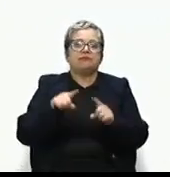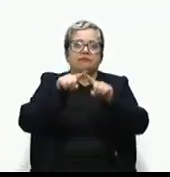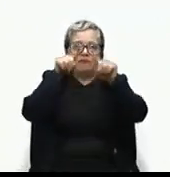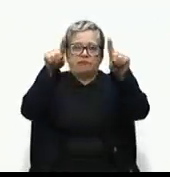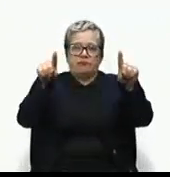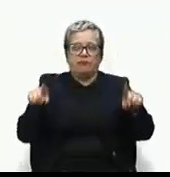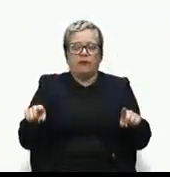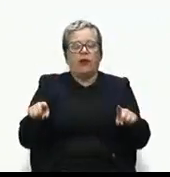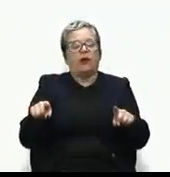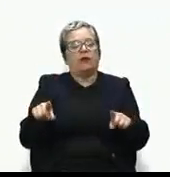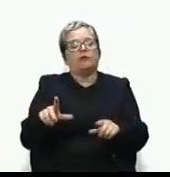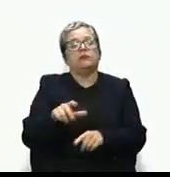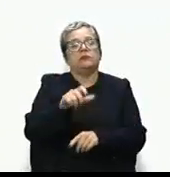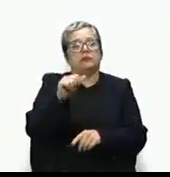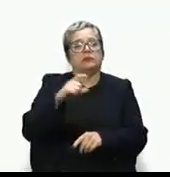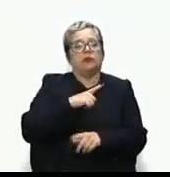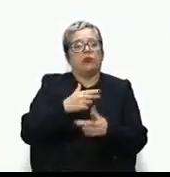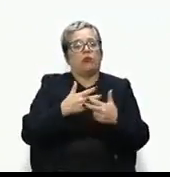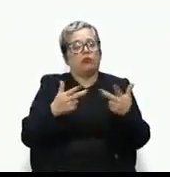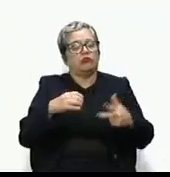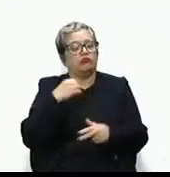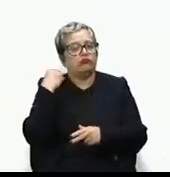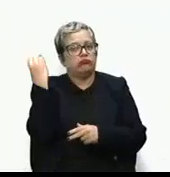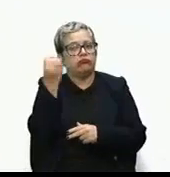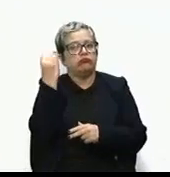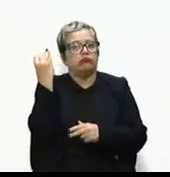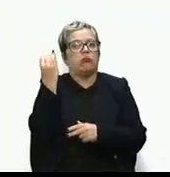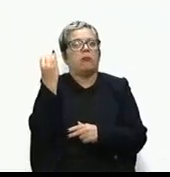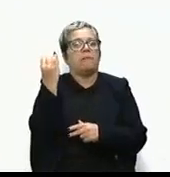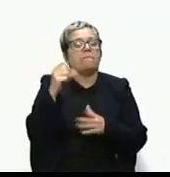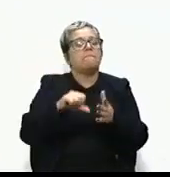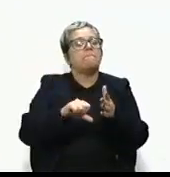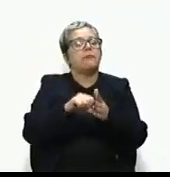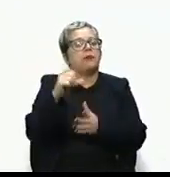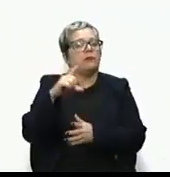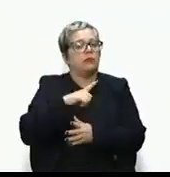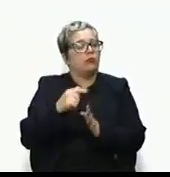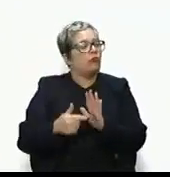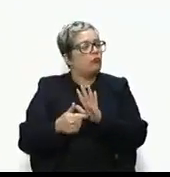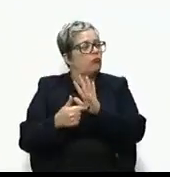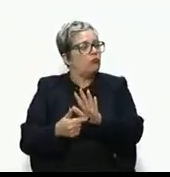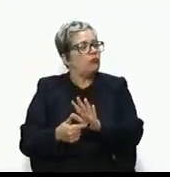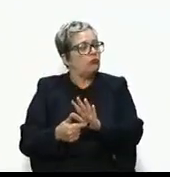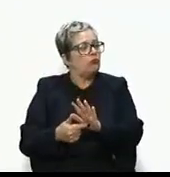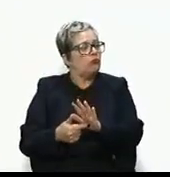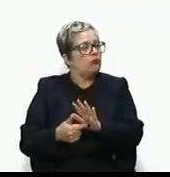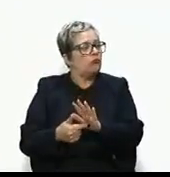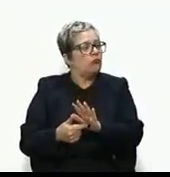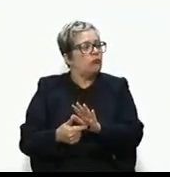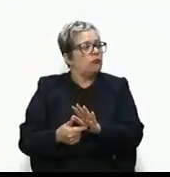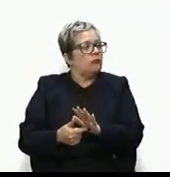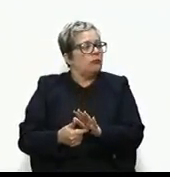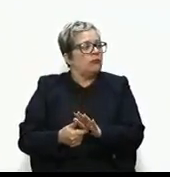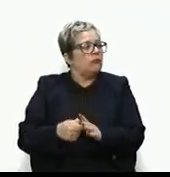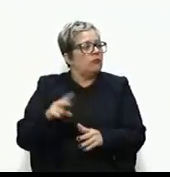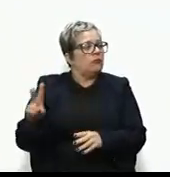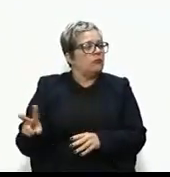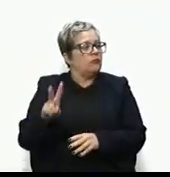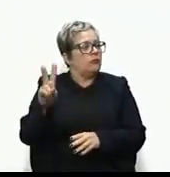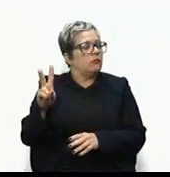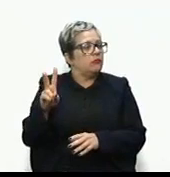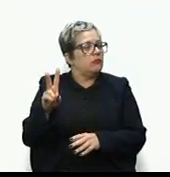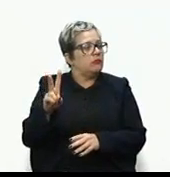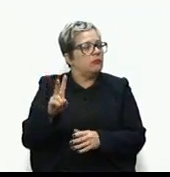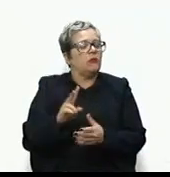alguns elementos importantes. Então, o primeiro elemento que nós vamos destacar. Então, esses valores